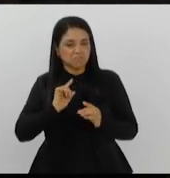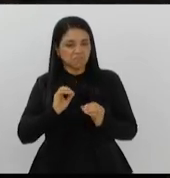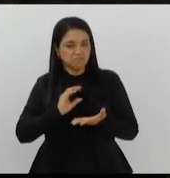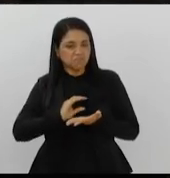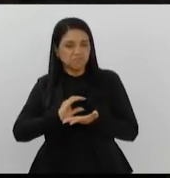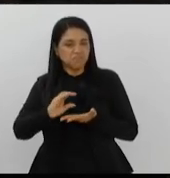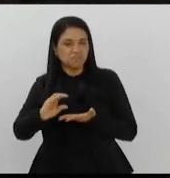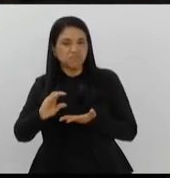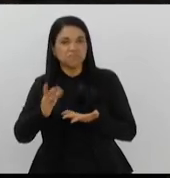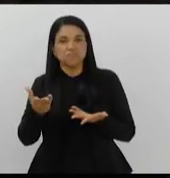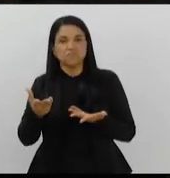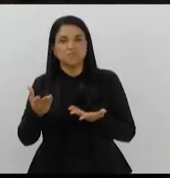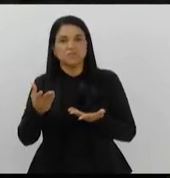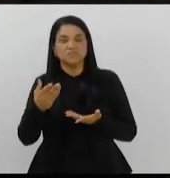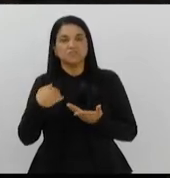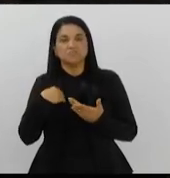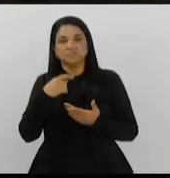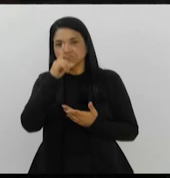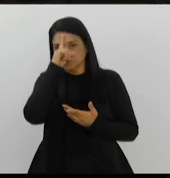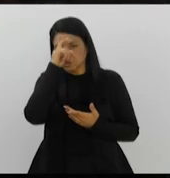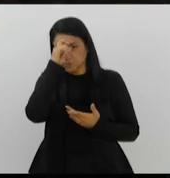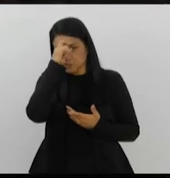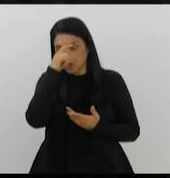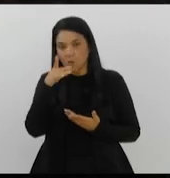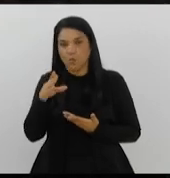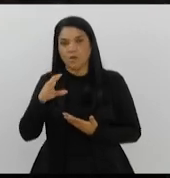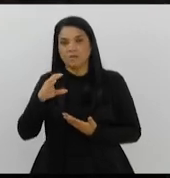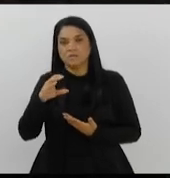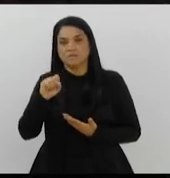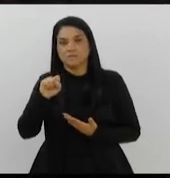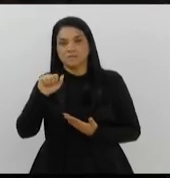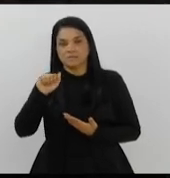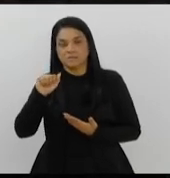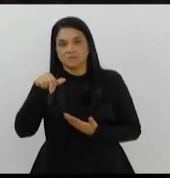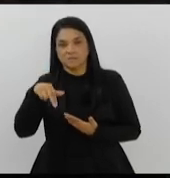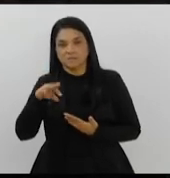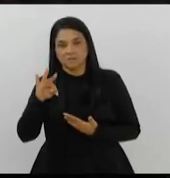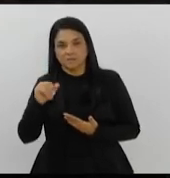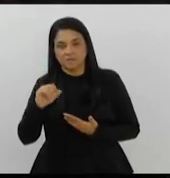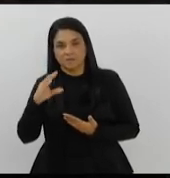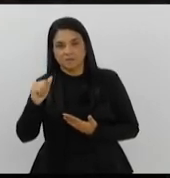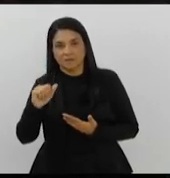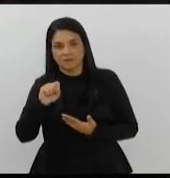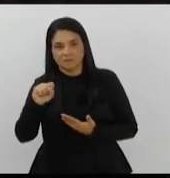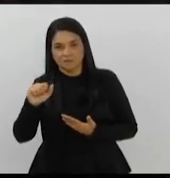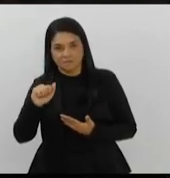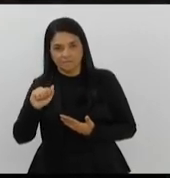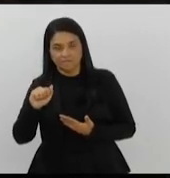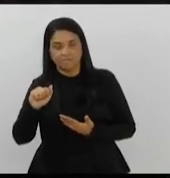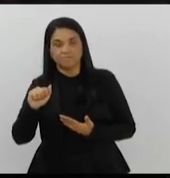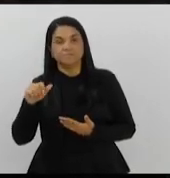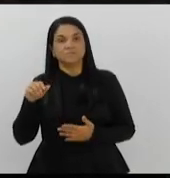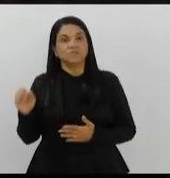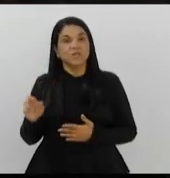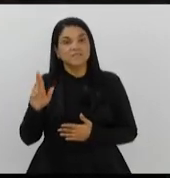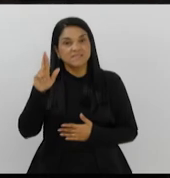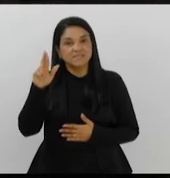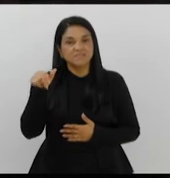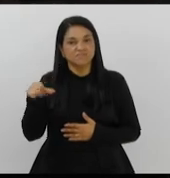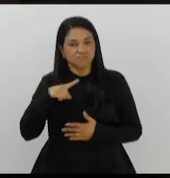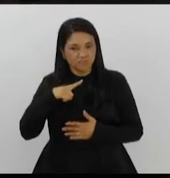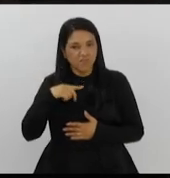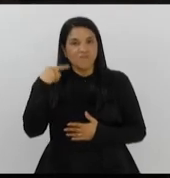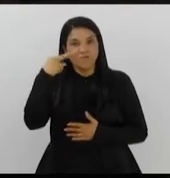Casa de Resende. E o pior de tudo, presidente, é que tem vereador que é